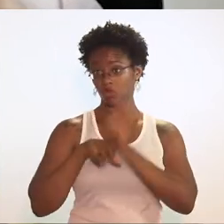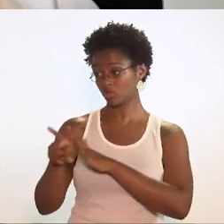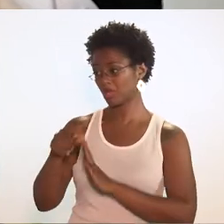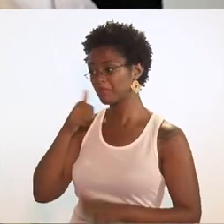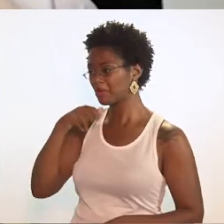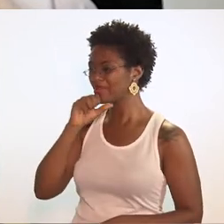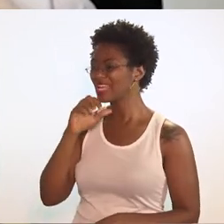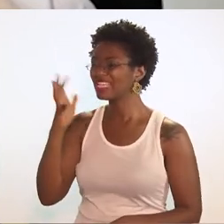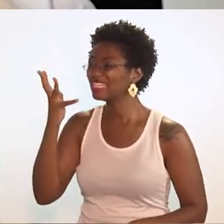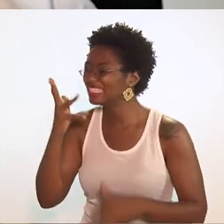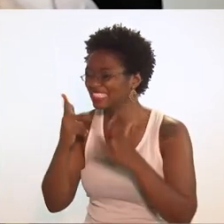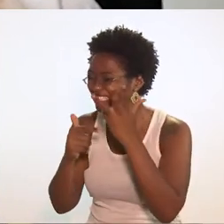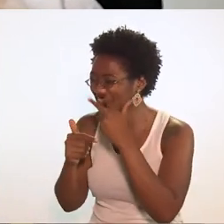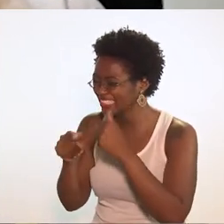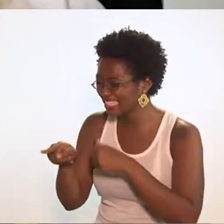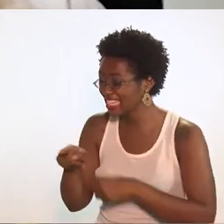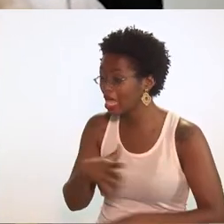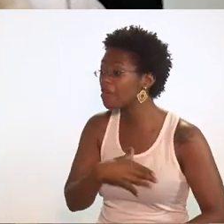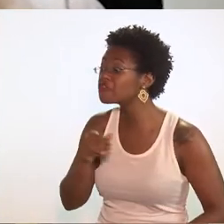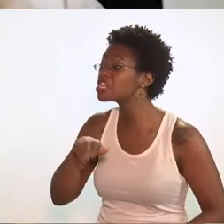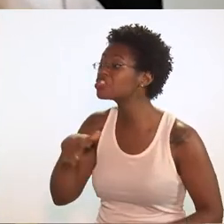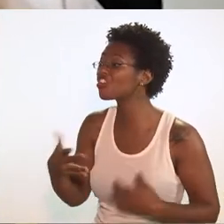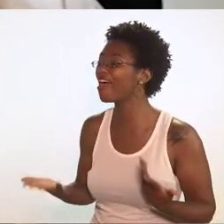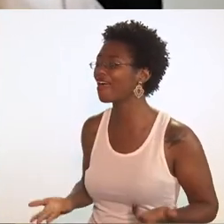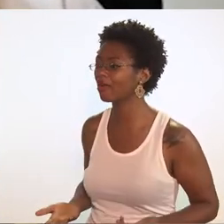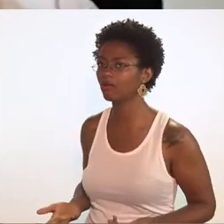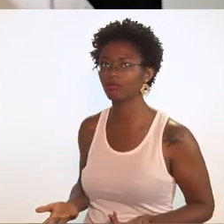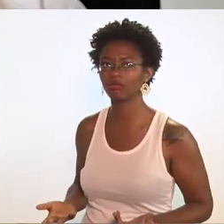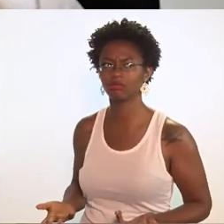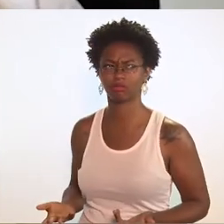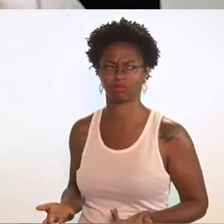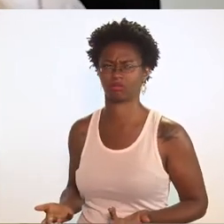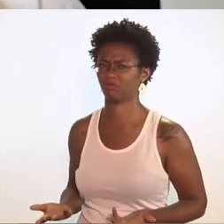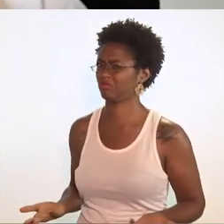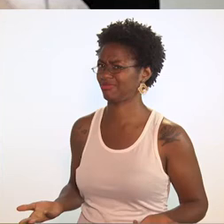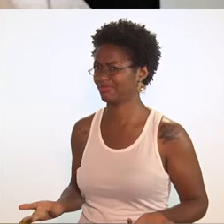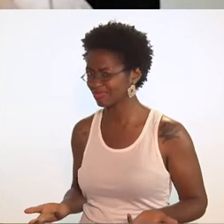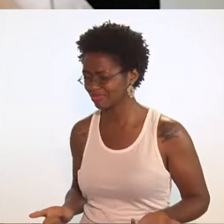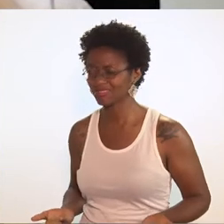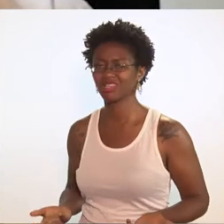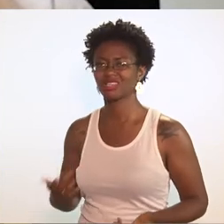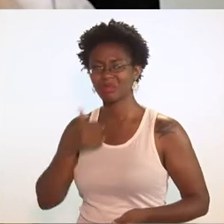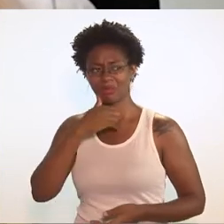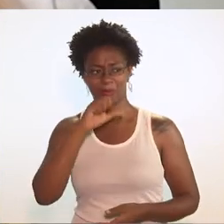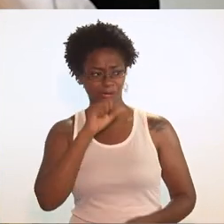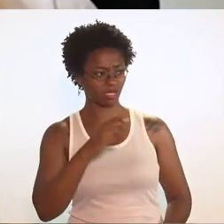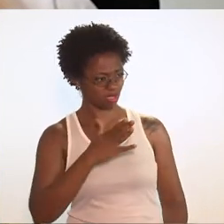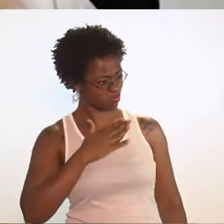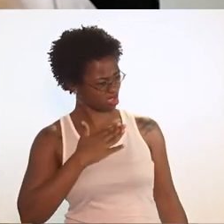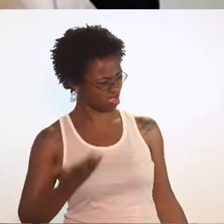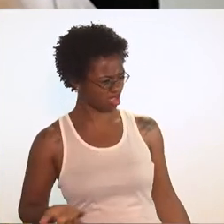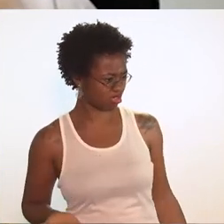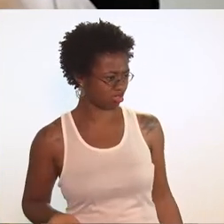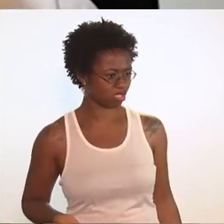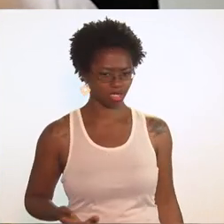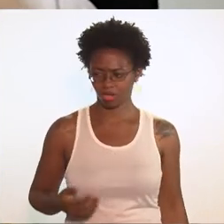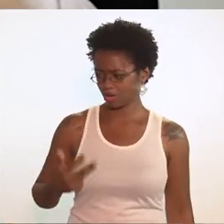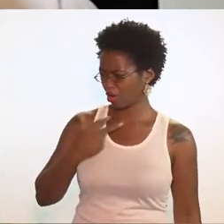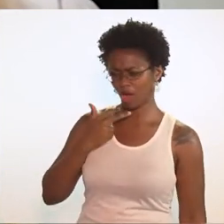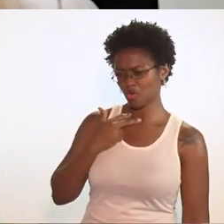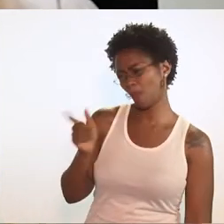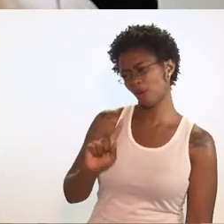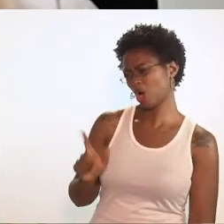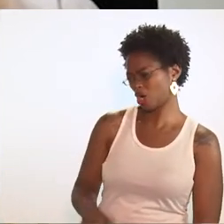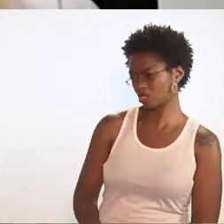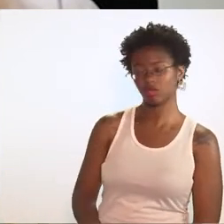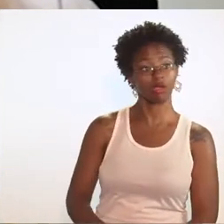pessoas perguntavam para minha mãe: ai, que linda essa menina, filha de quem? Né? E a minha mãe: é minha